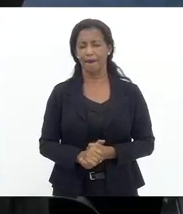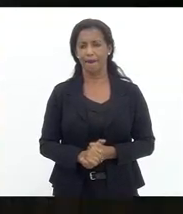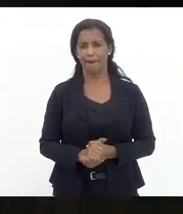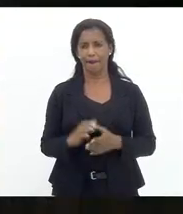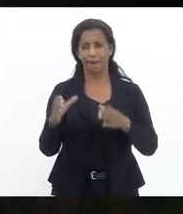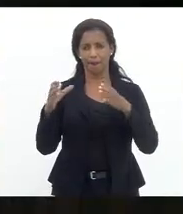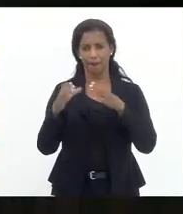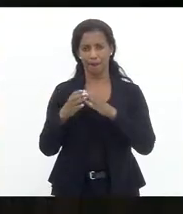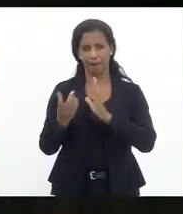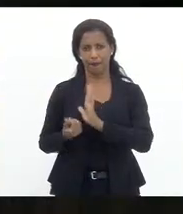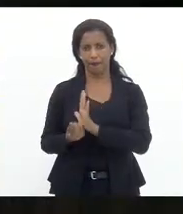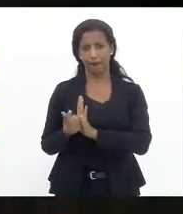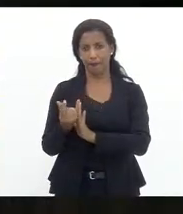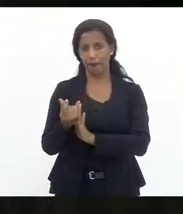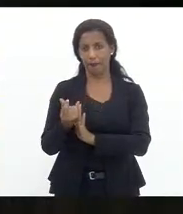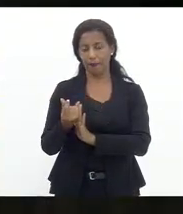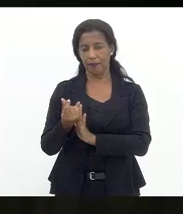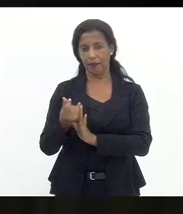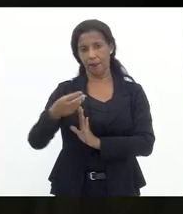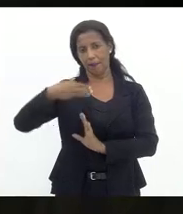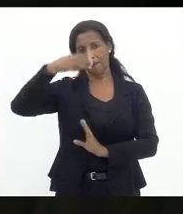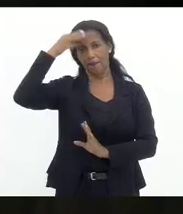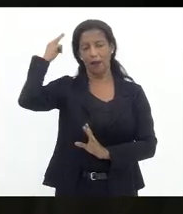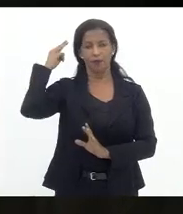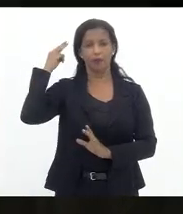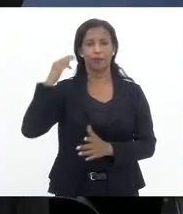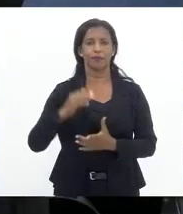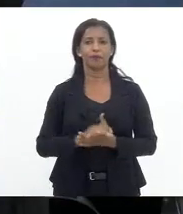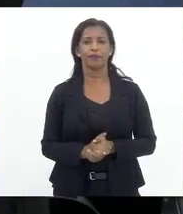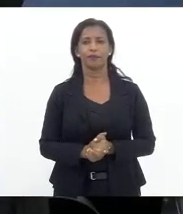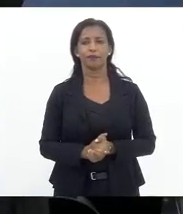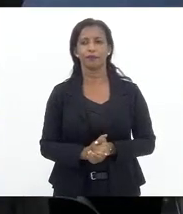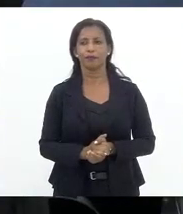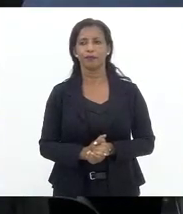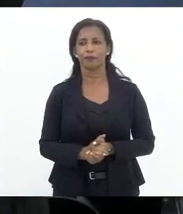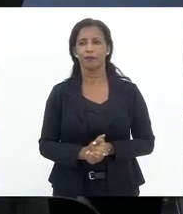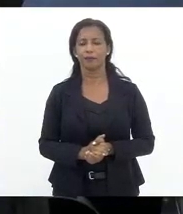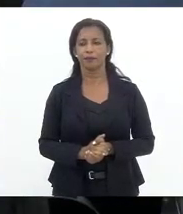Pela Comissão de Orçamento, deputado Márcio Pacheco.